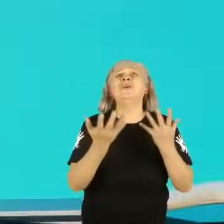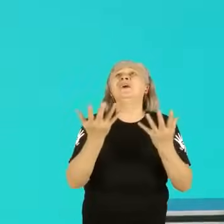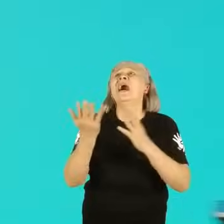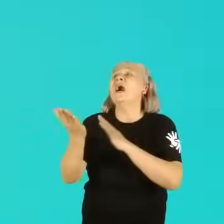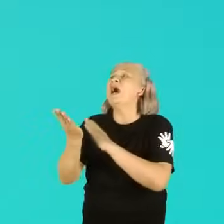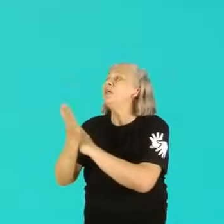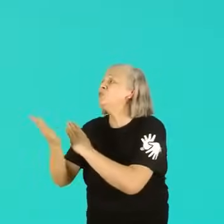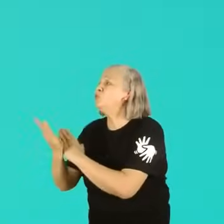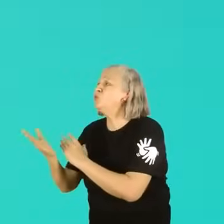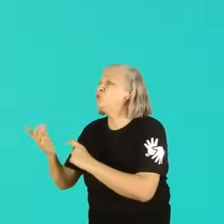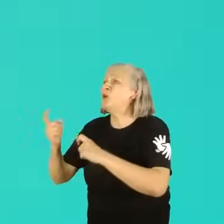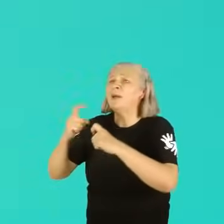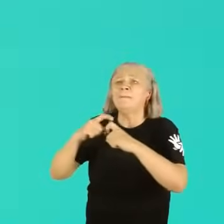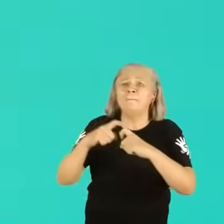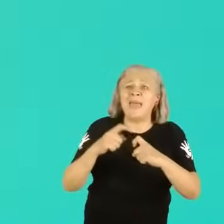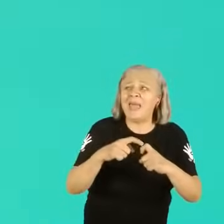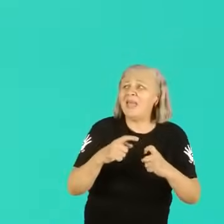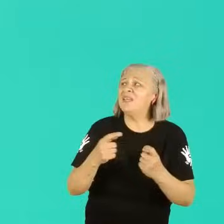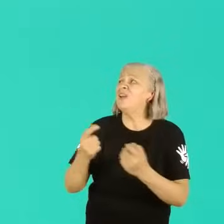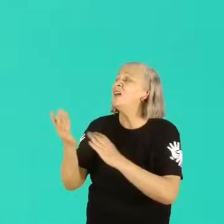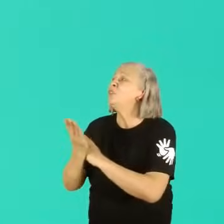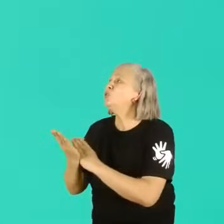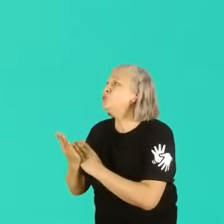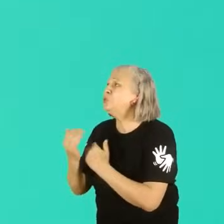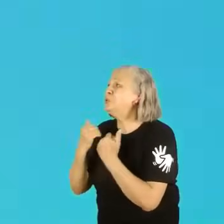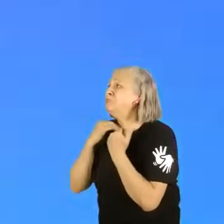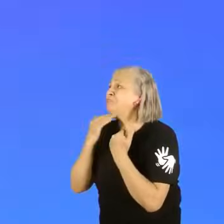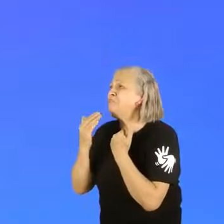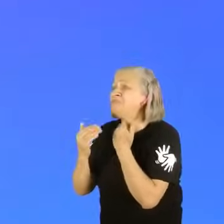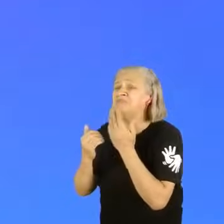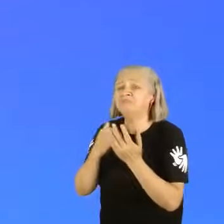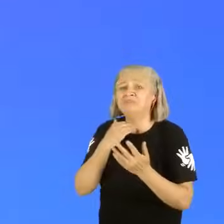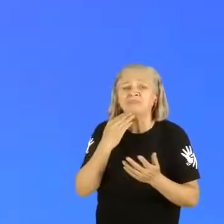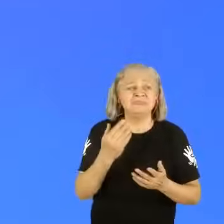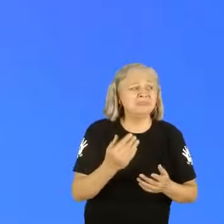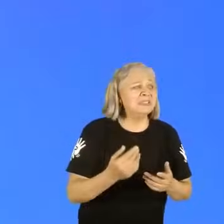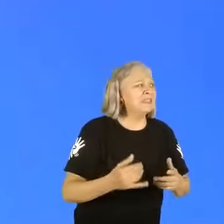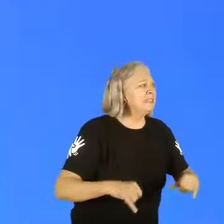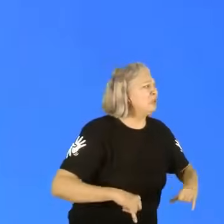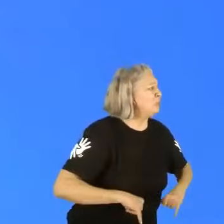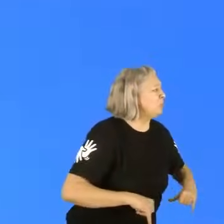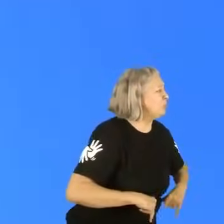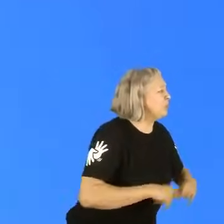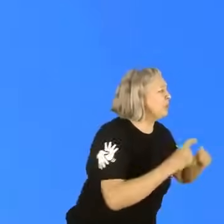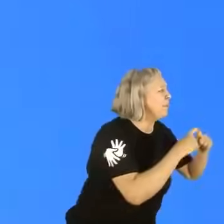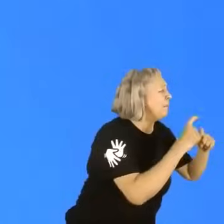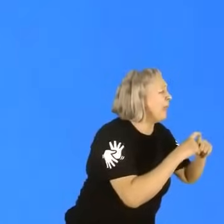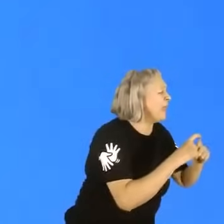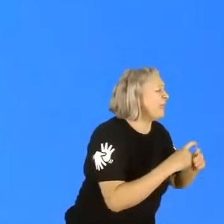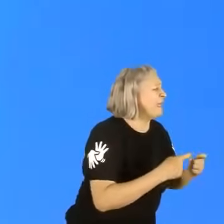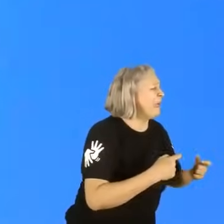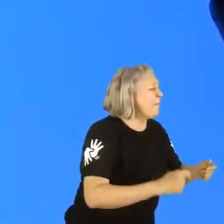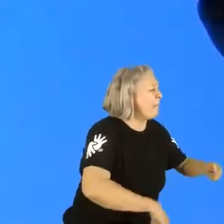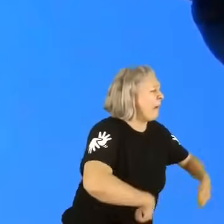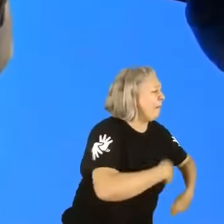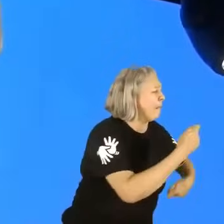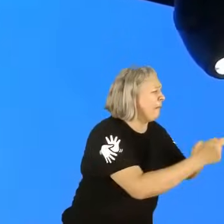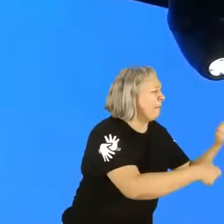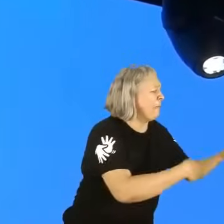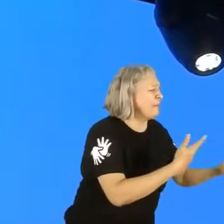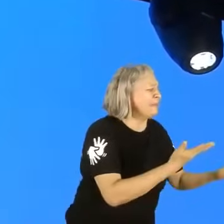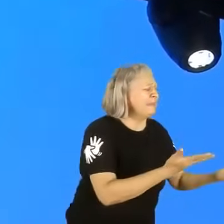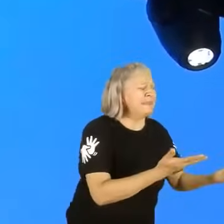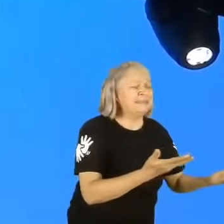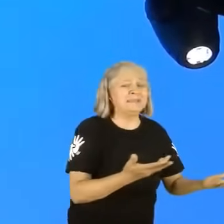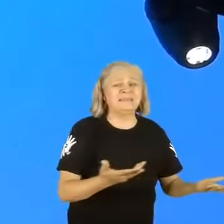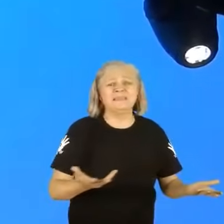melhorar, porque eu não conheço uma pessoa sequer que sofre e quer continuar sofrendo. Todo mundo que sofre